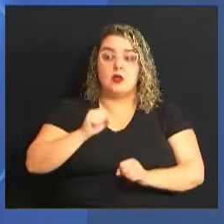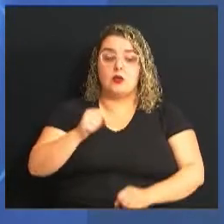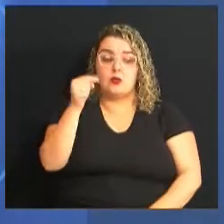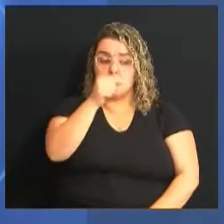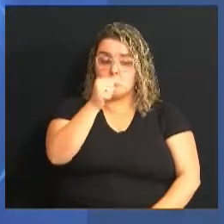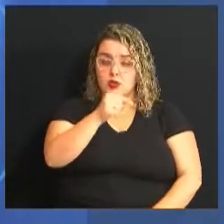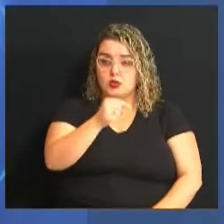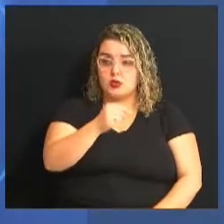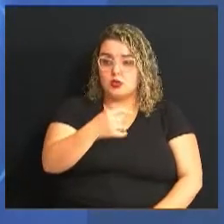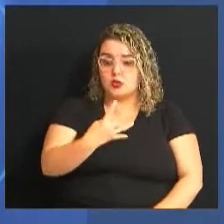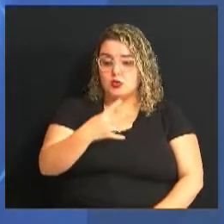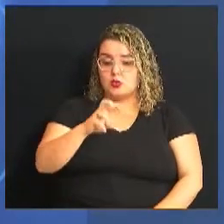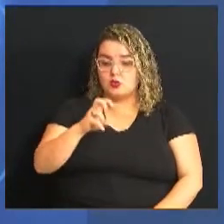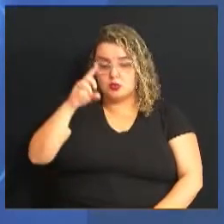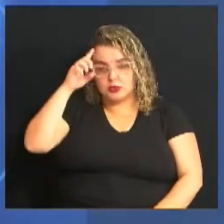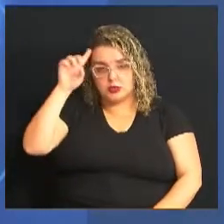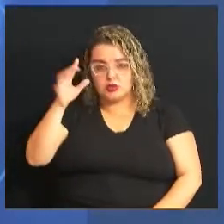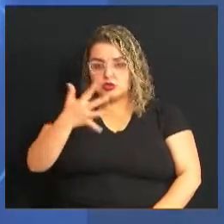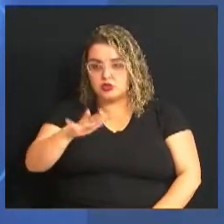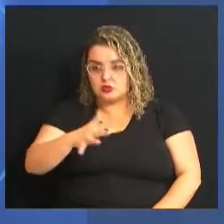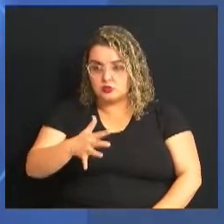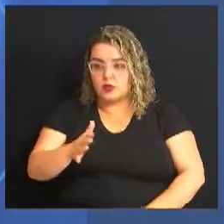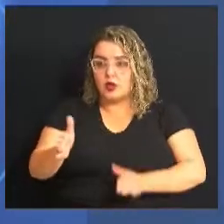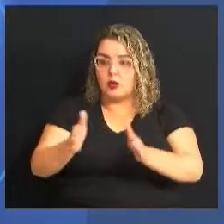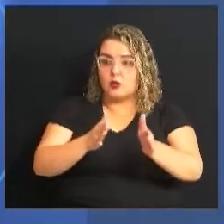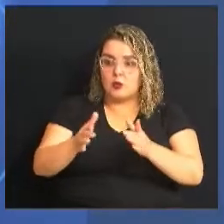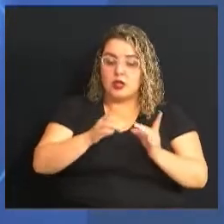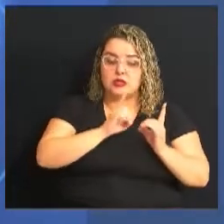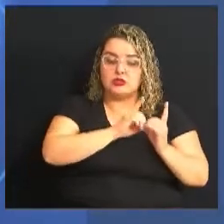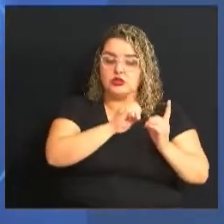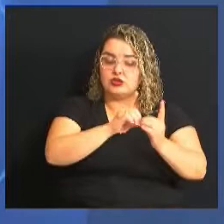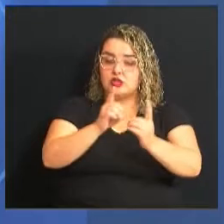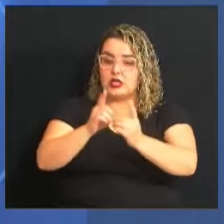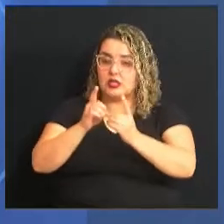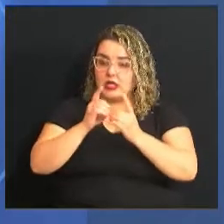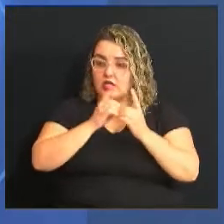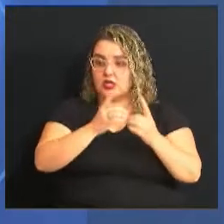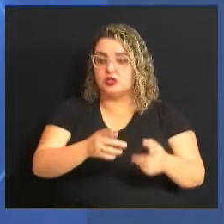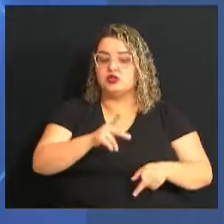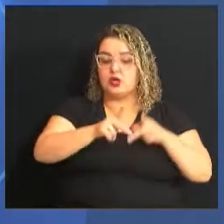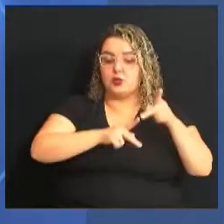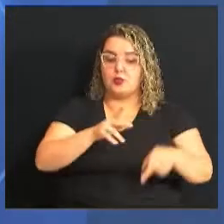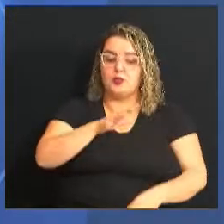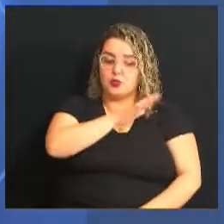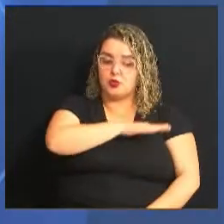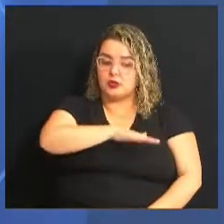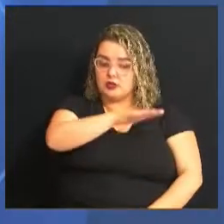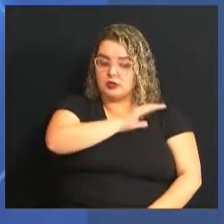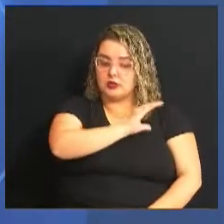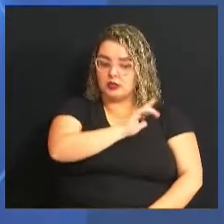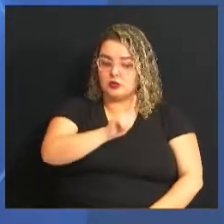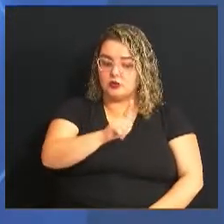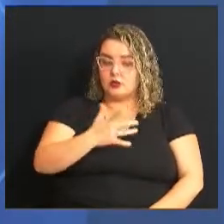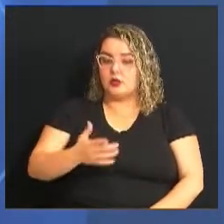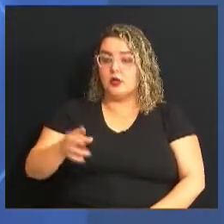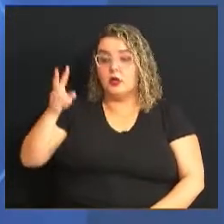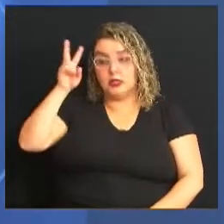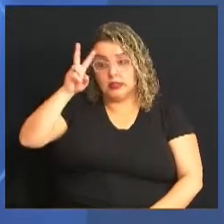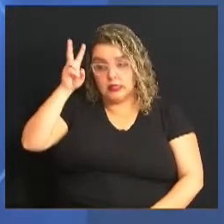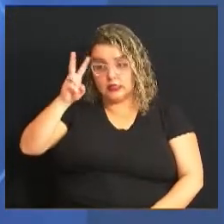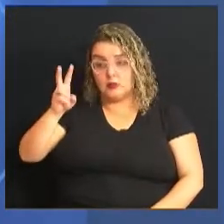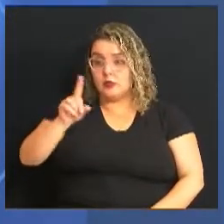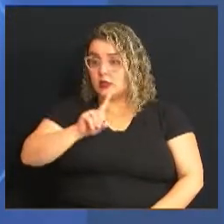uns 45 dias, que é o período de atendimento à população. A gente lembra que no caso aqui não